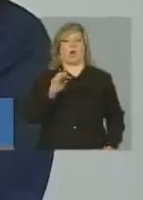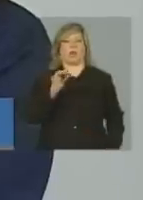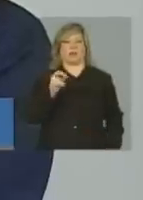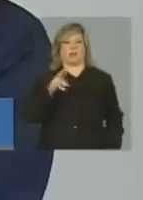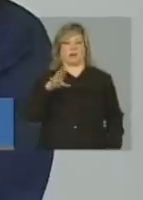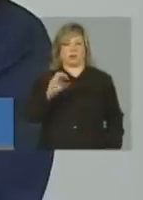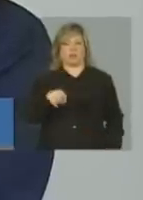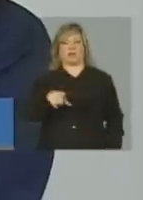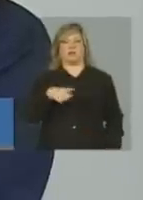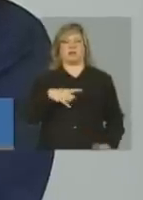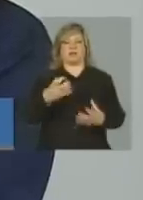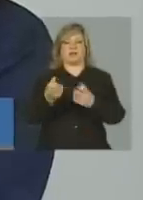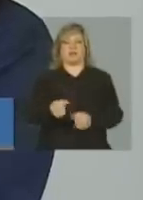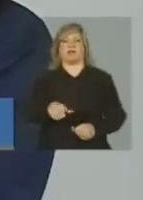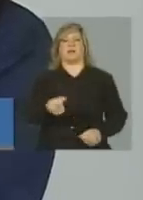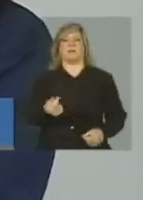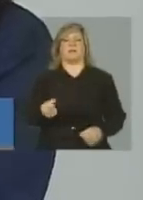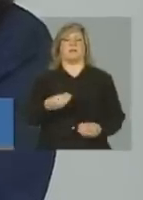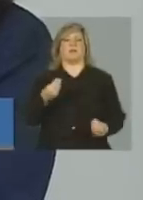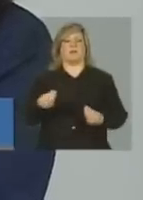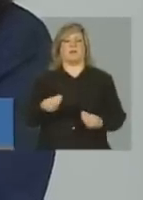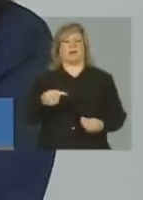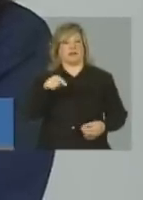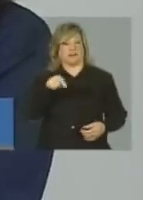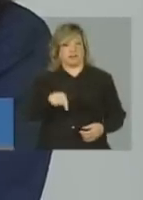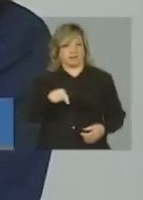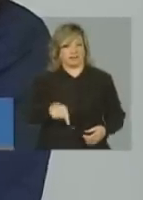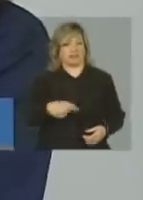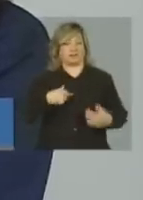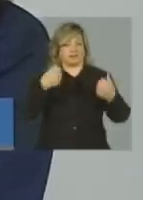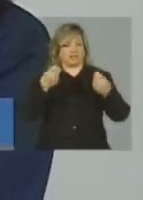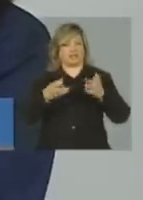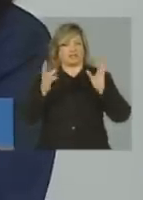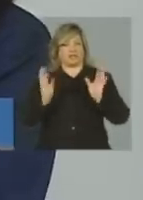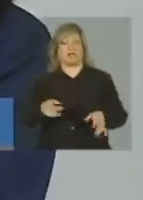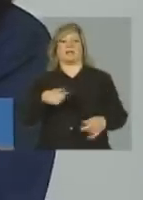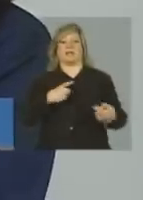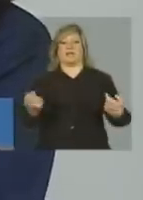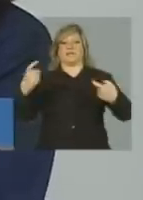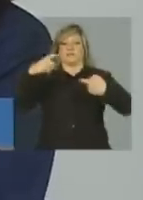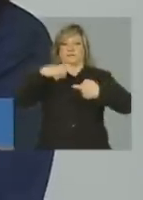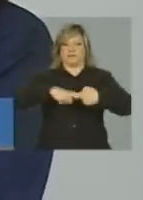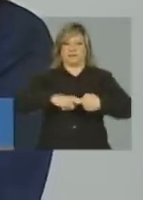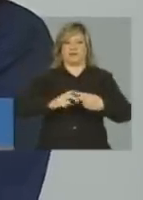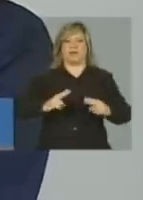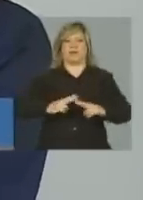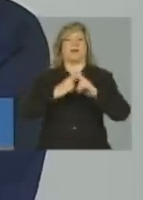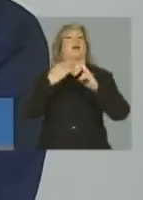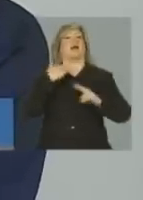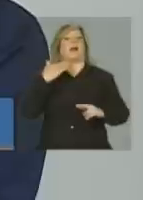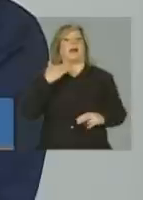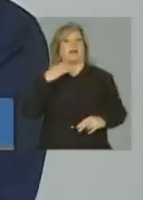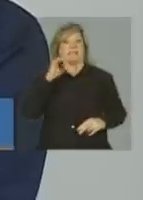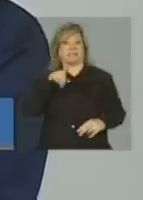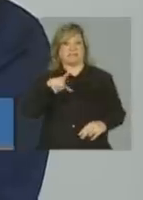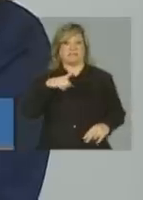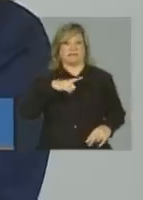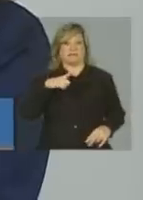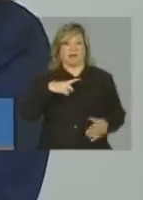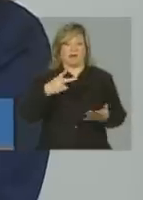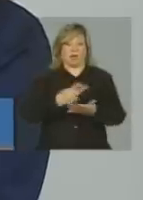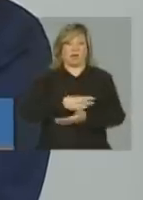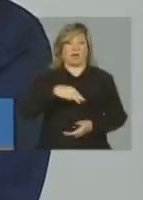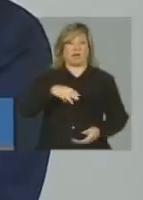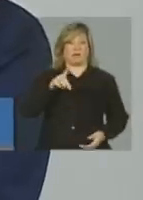eu expliquei há pouco, ele tem uma vinculação com a Caixa Econômica Federal. Portanto, se isso estiver acontecendo,